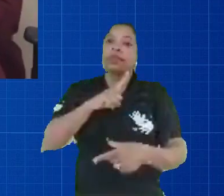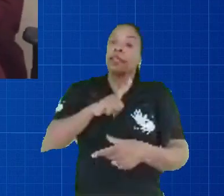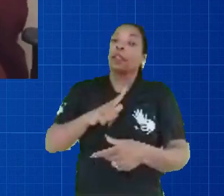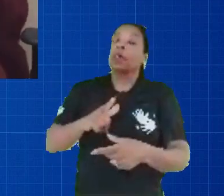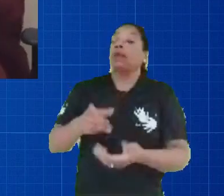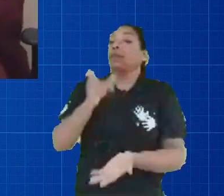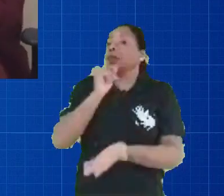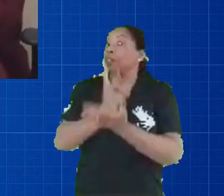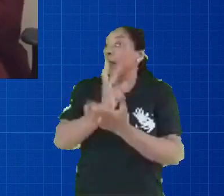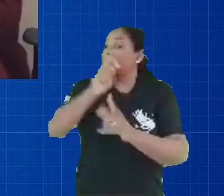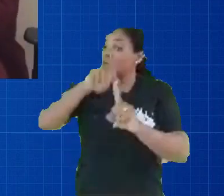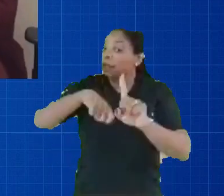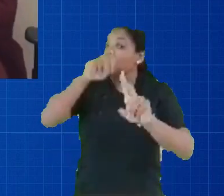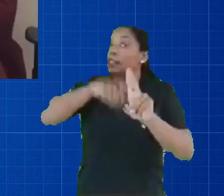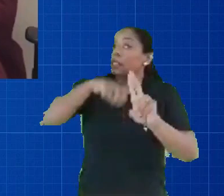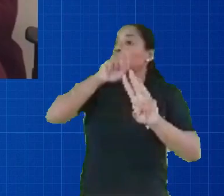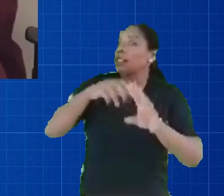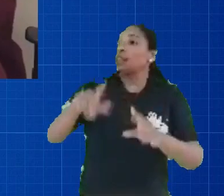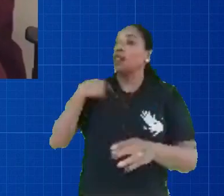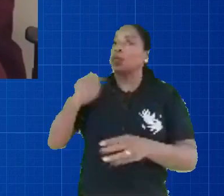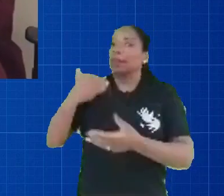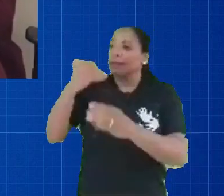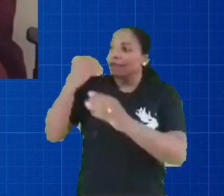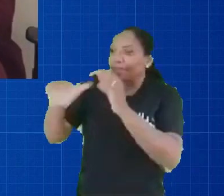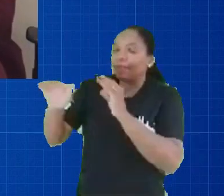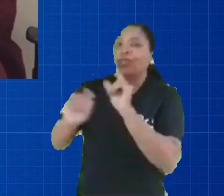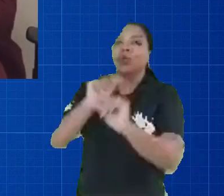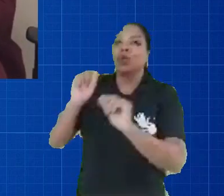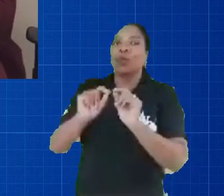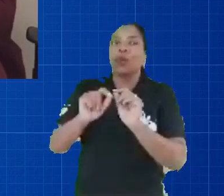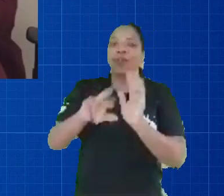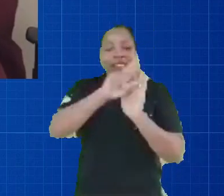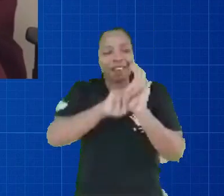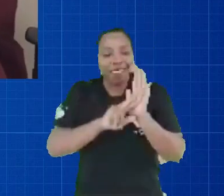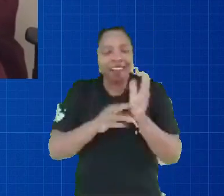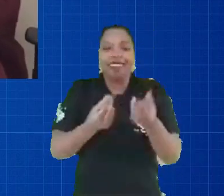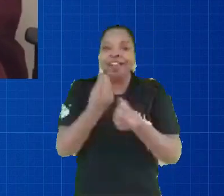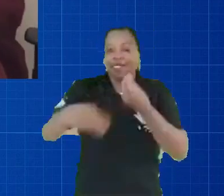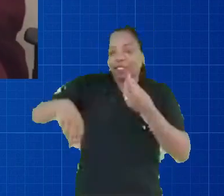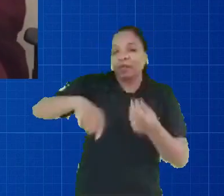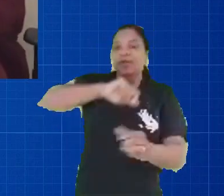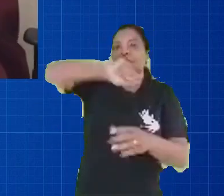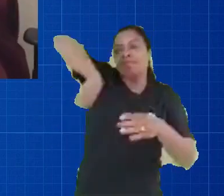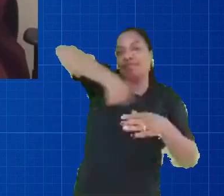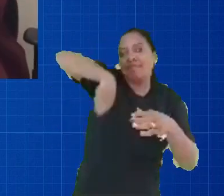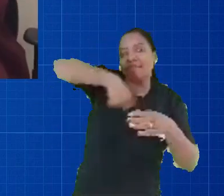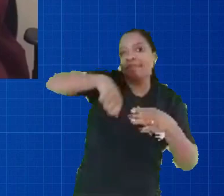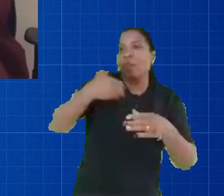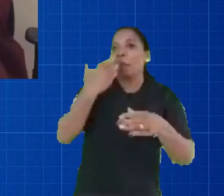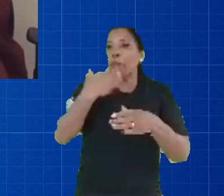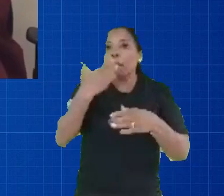também tem, assim, as frutas da época, a gente sempre envia, até por causa do custo, né? Então, assim, o que é de época, a